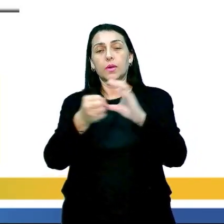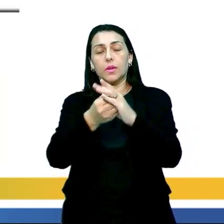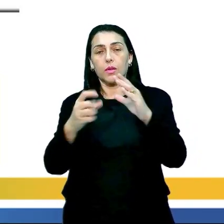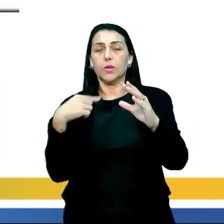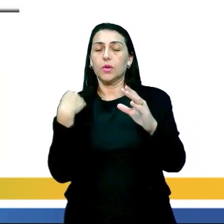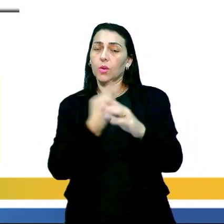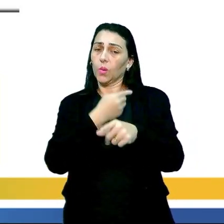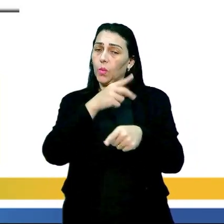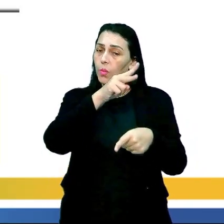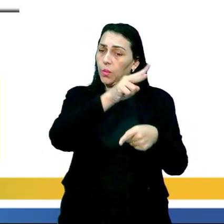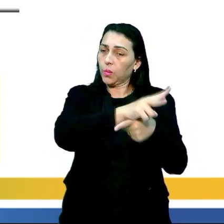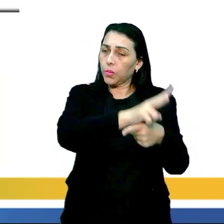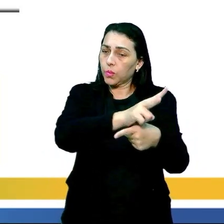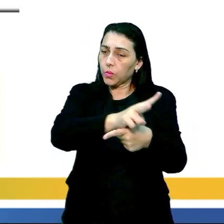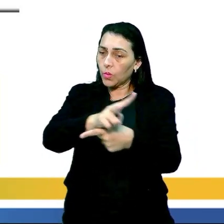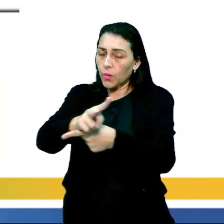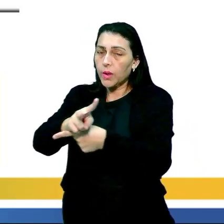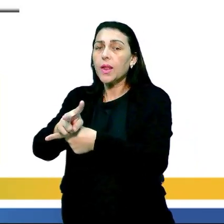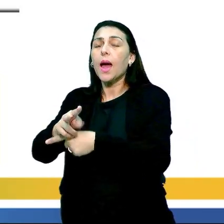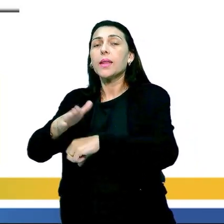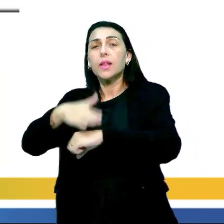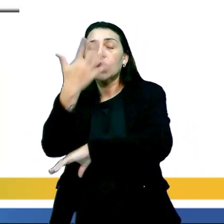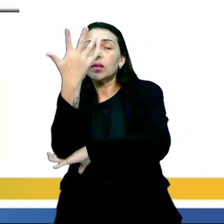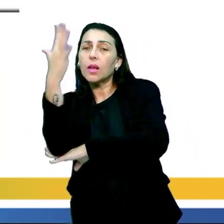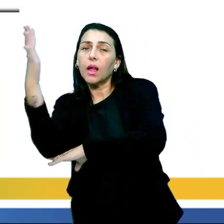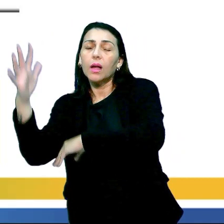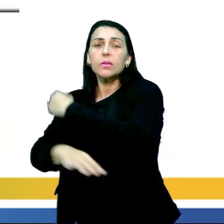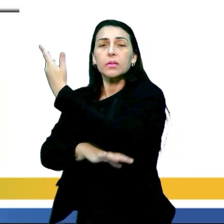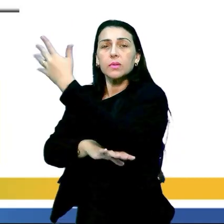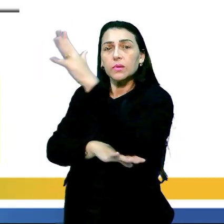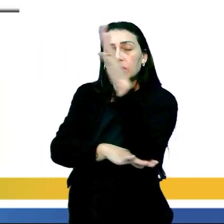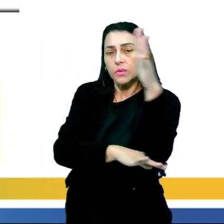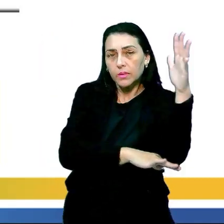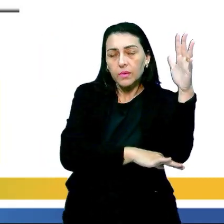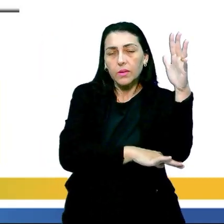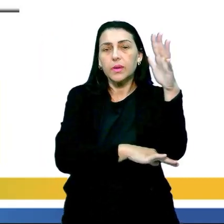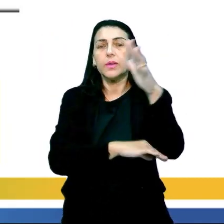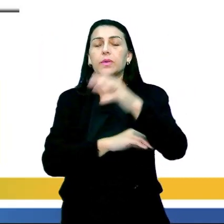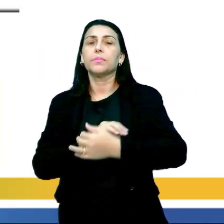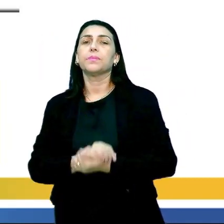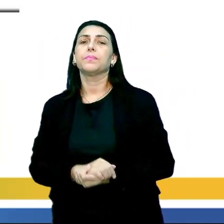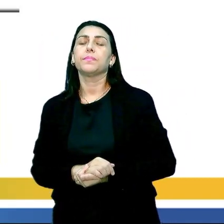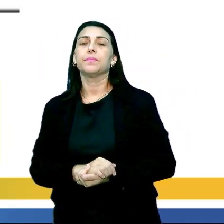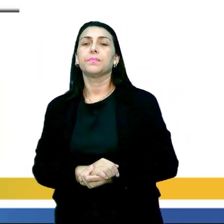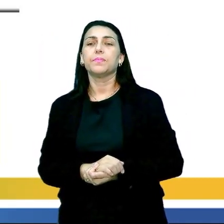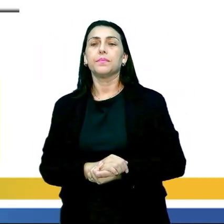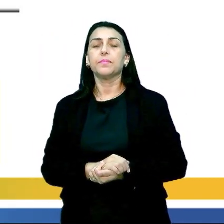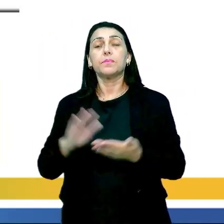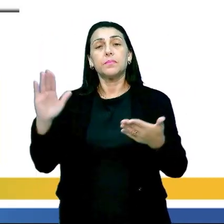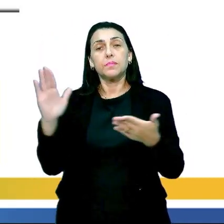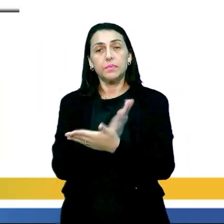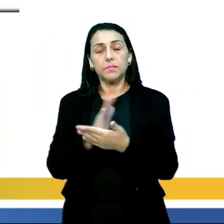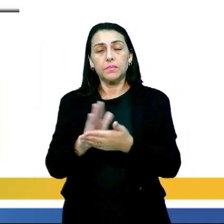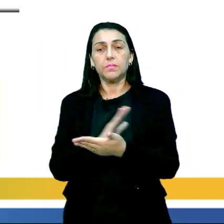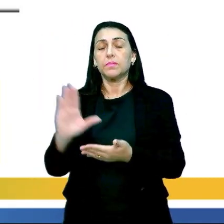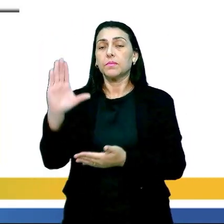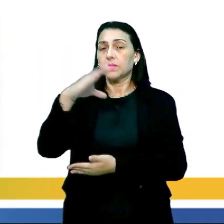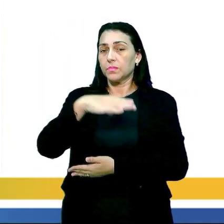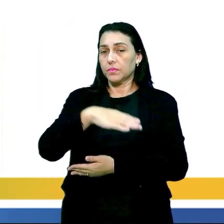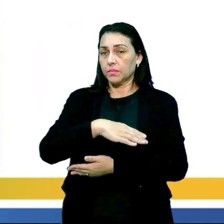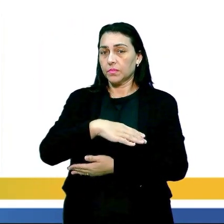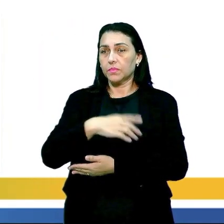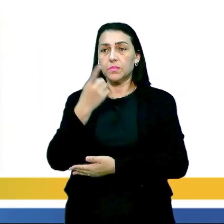gente preservar, para a gente preservar as nossas florestas. Inclusive, em algumas cidades, olha